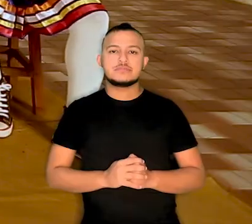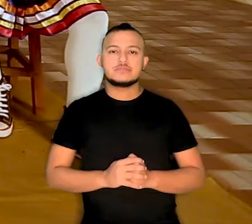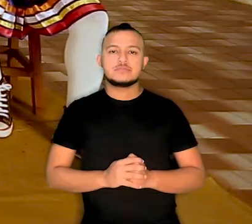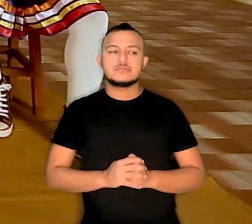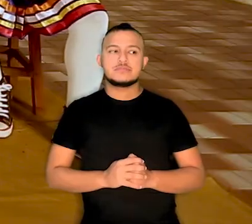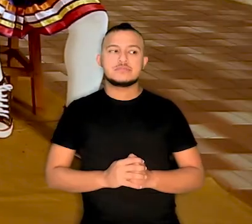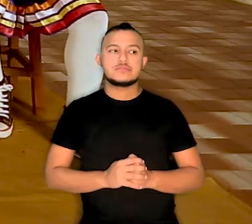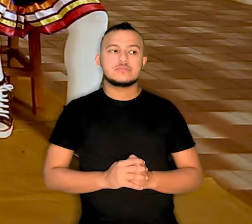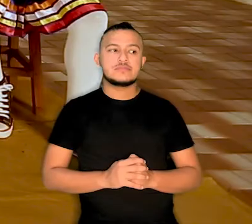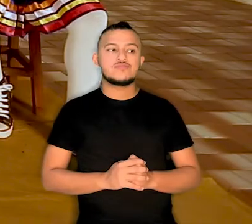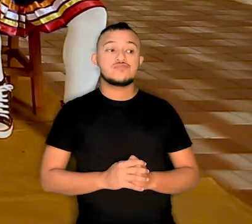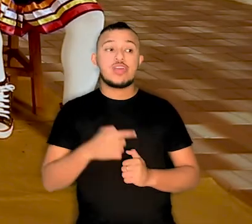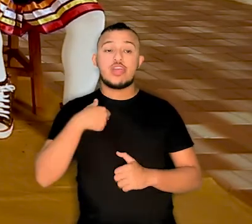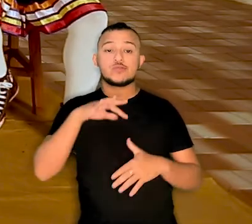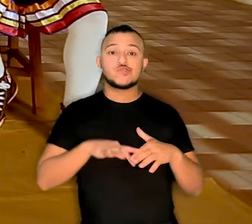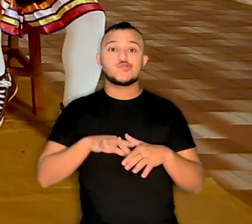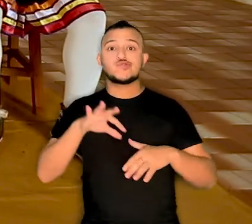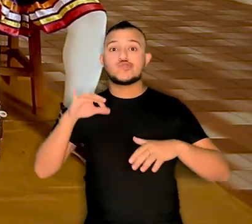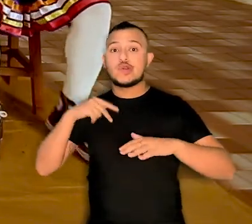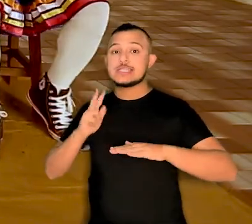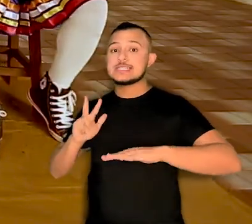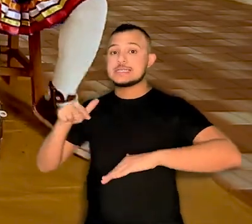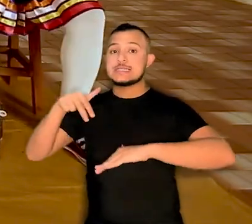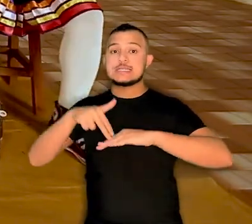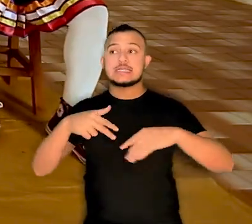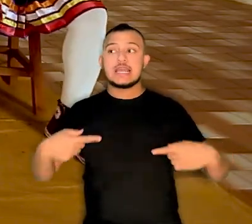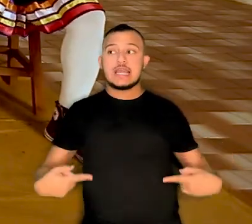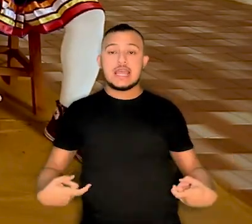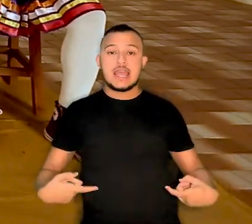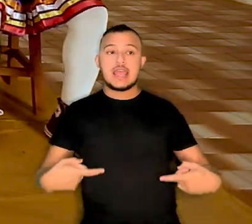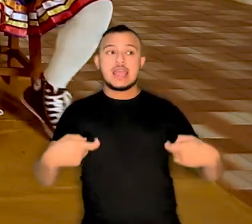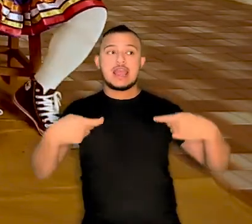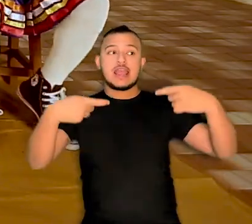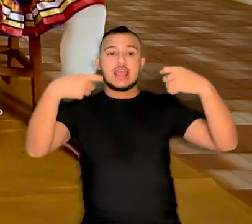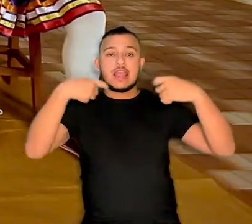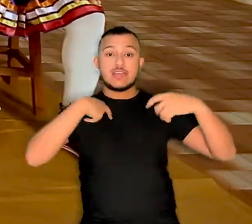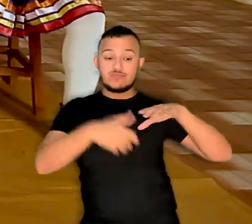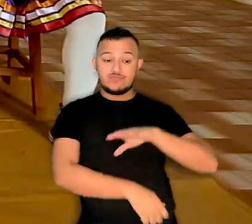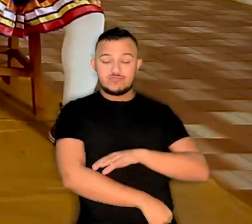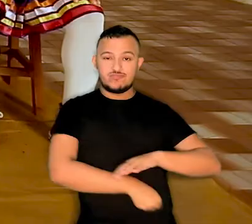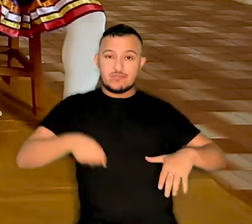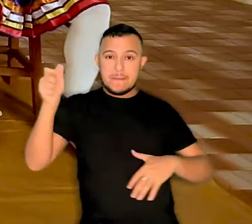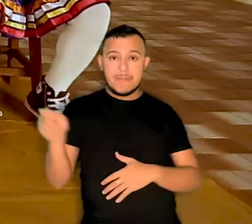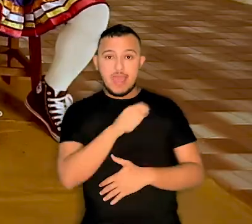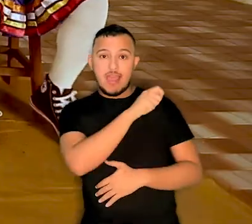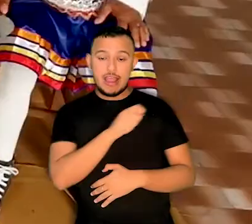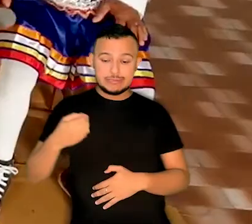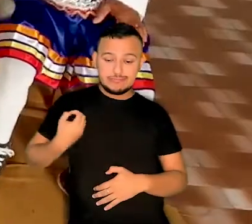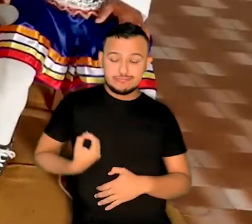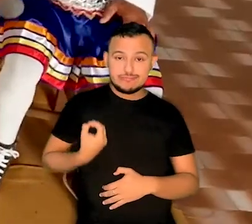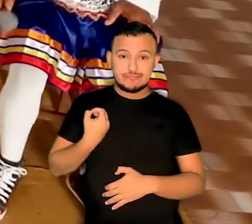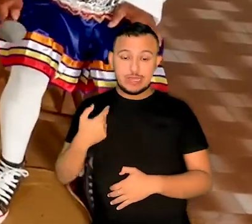Os surdiados saíram e venceram uma guerra. Saí de casa com minha espada na mão.